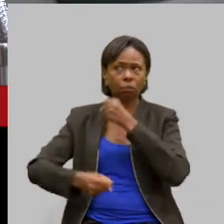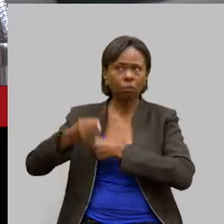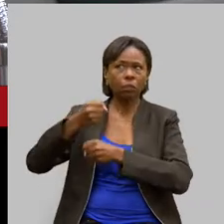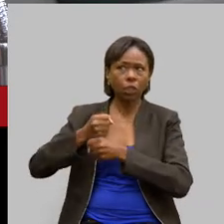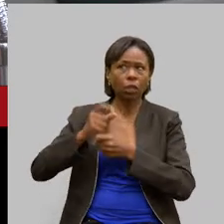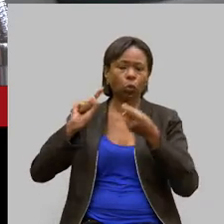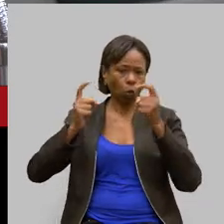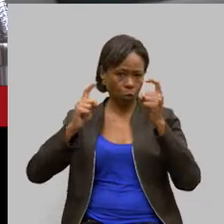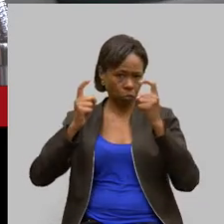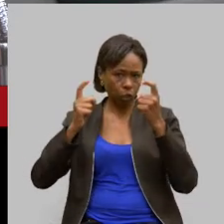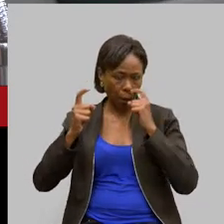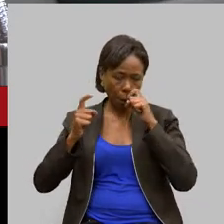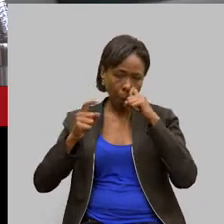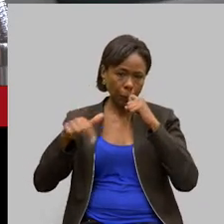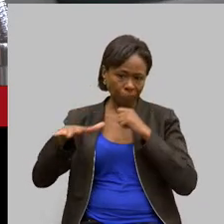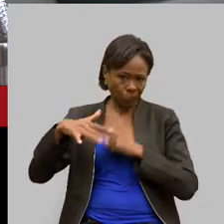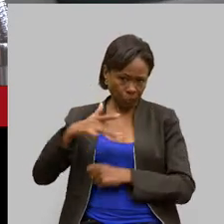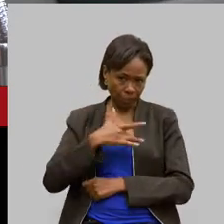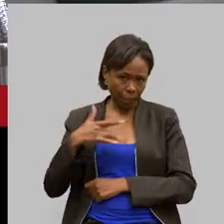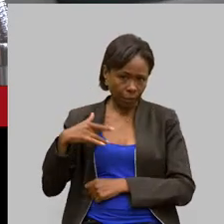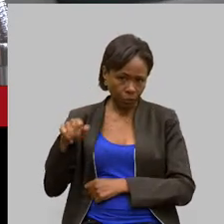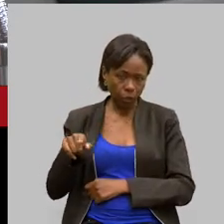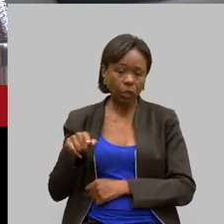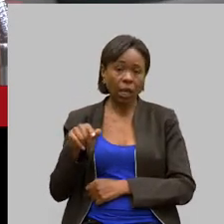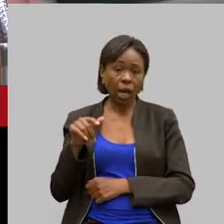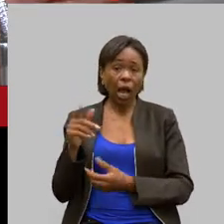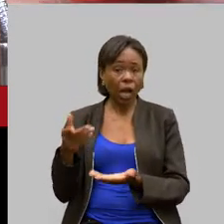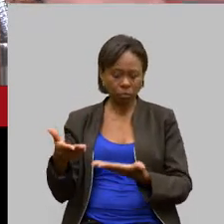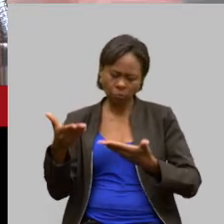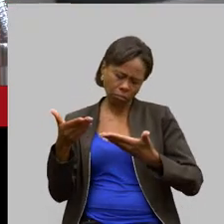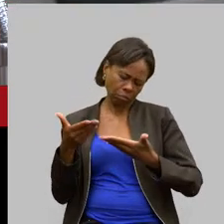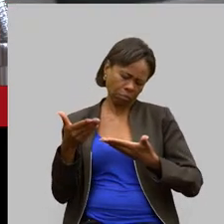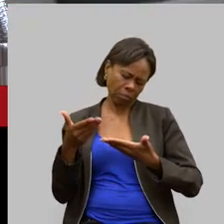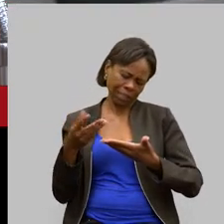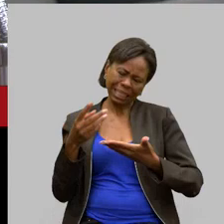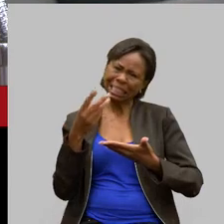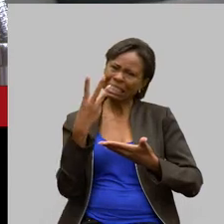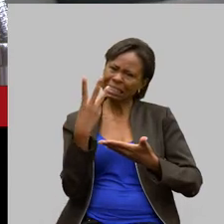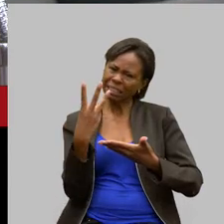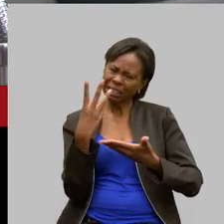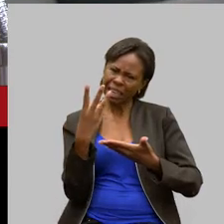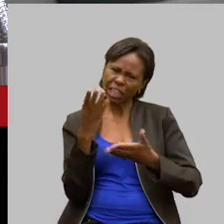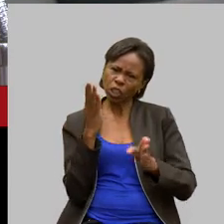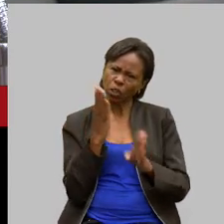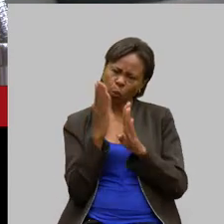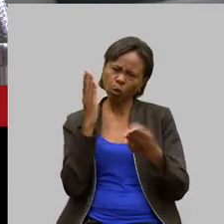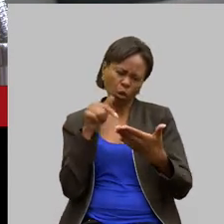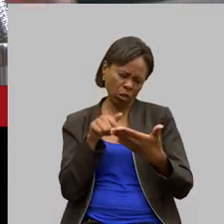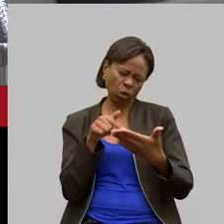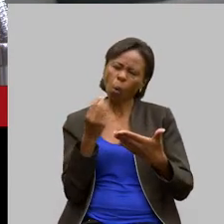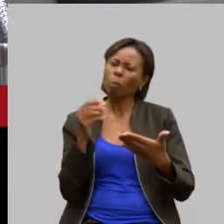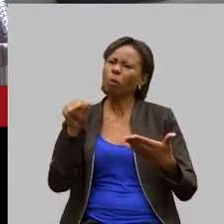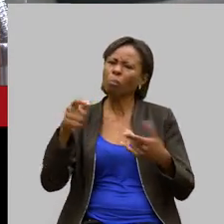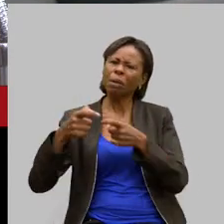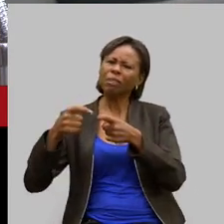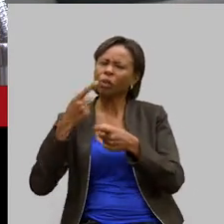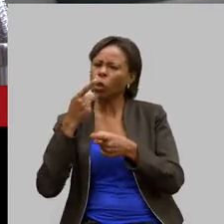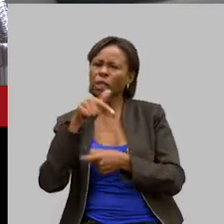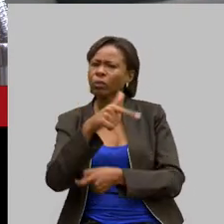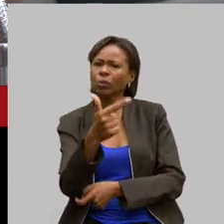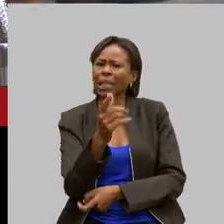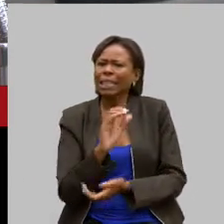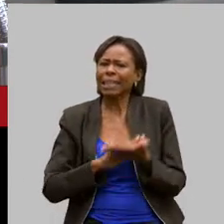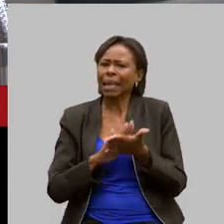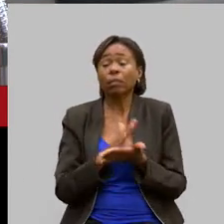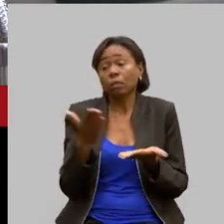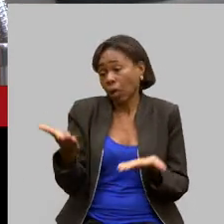Alan da Saúde ele falou assim ó você tá com três Diagnóstico como que o outro fala que você não tem nada eu falei assim pois é então você liga lá no Caps e fala com